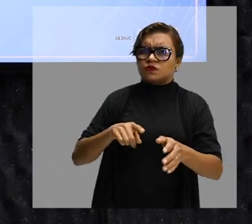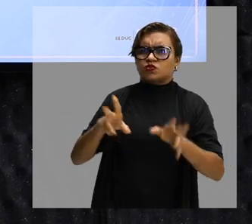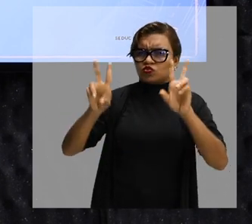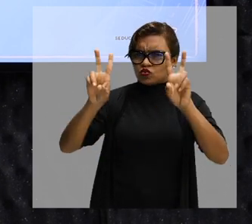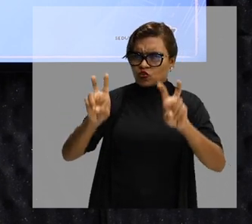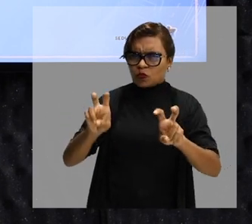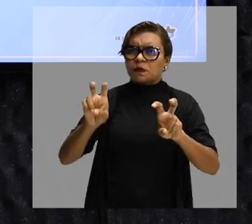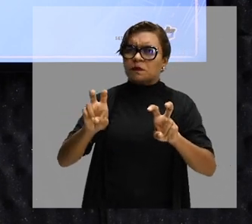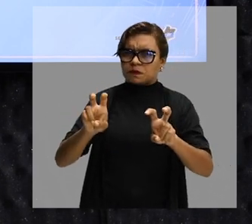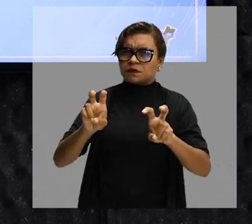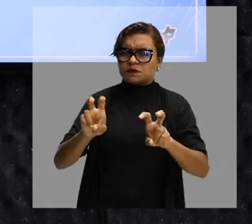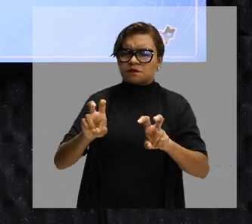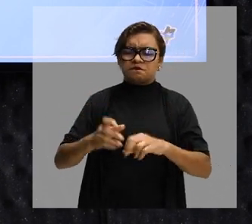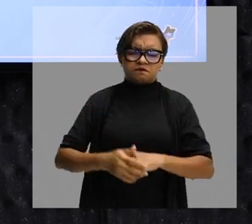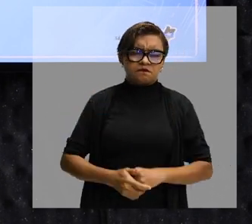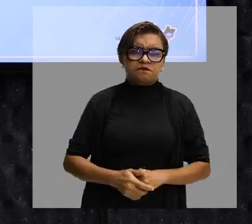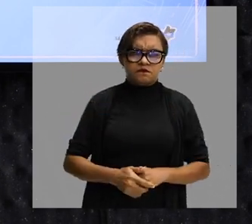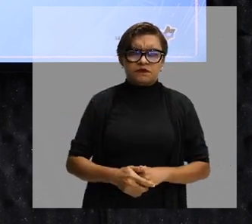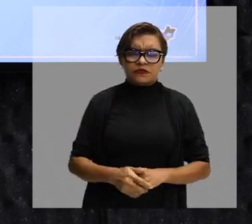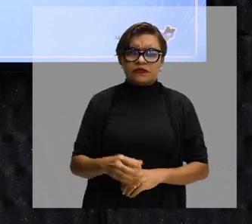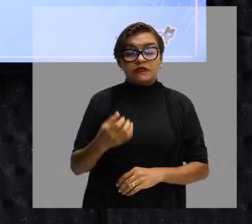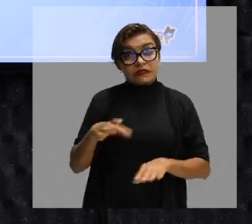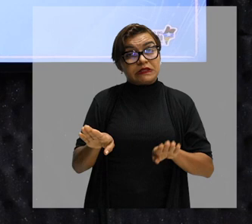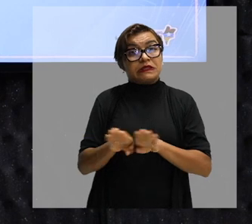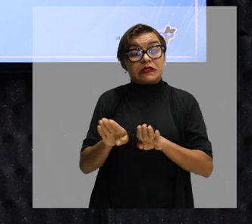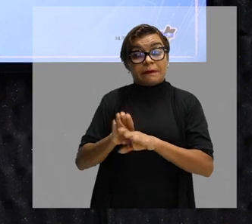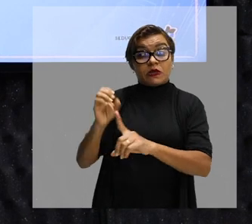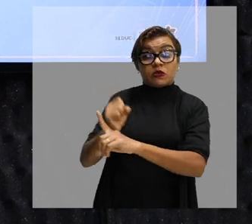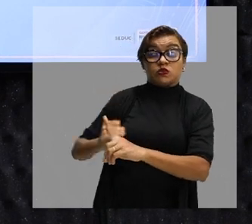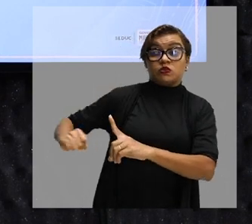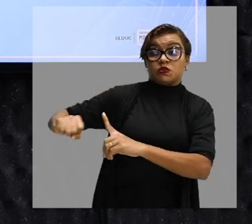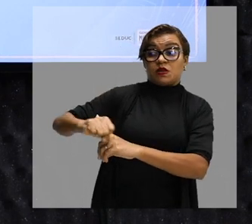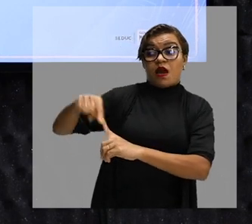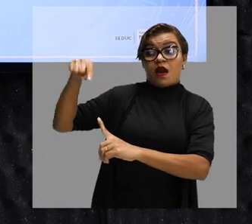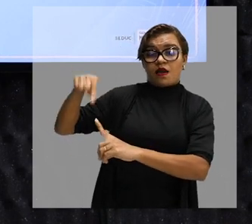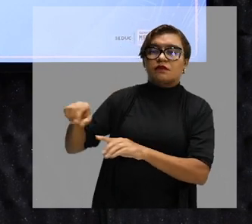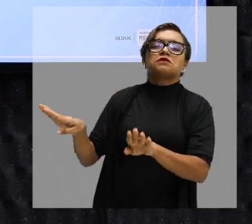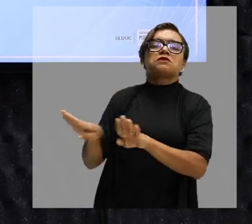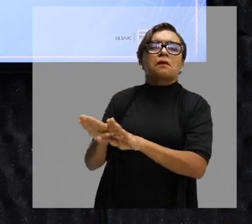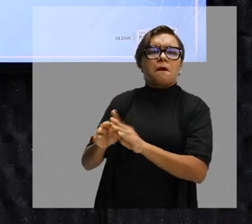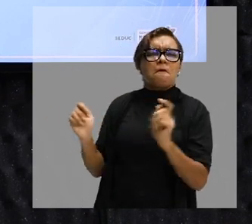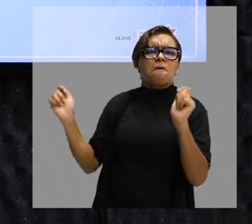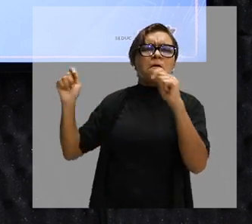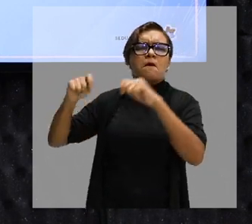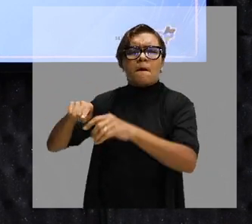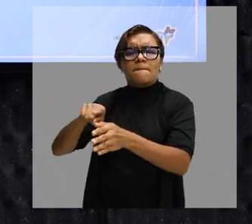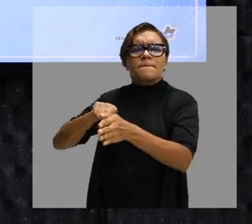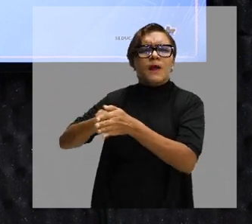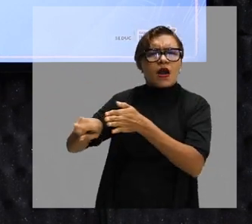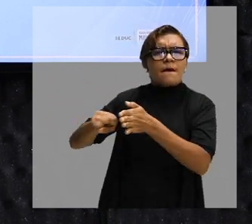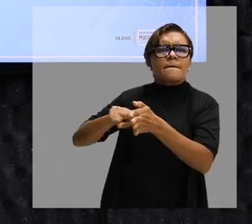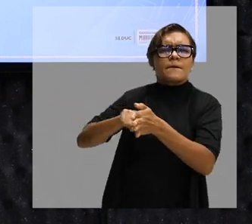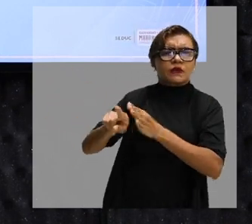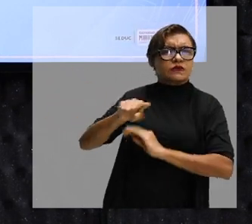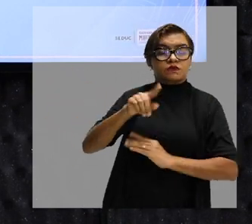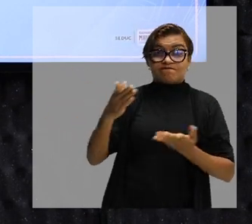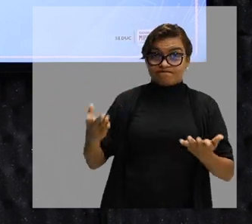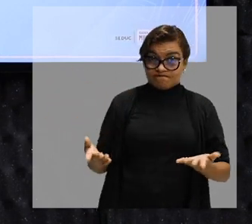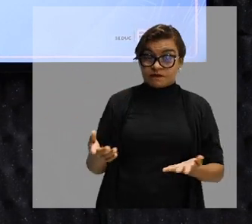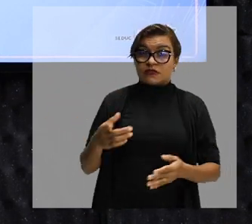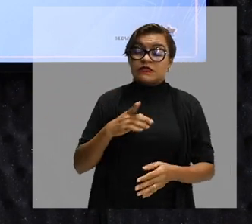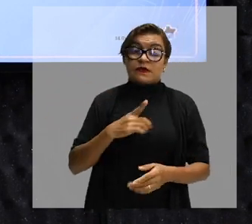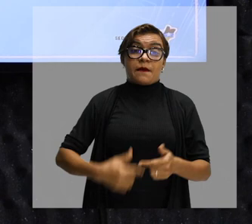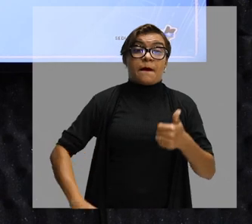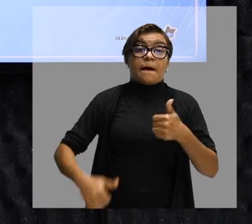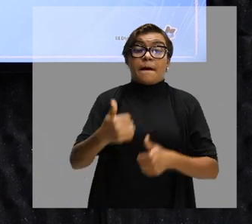tá? Quando nós falamos em socialismo, nós também temos um potencial de questões, tá? Na primeira questão, por exemplo, a